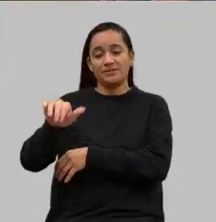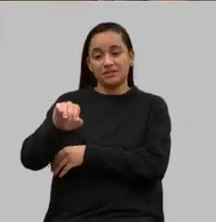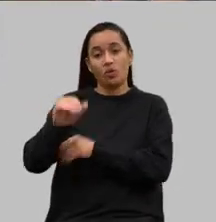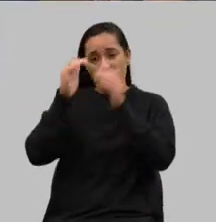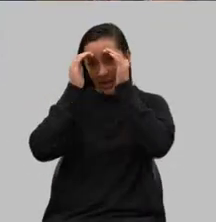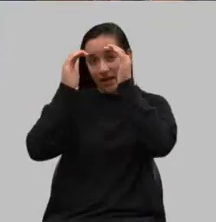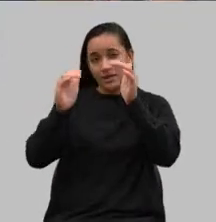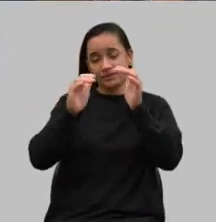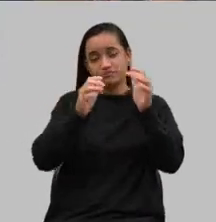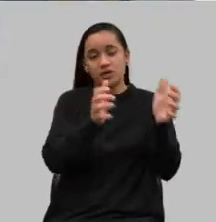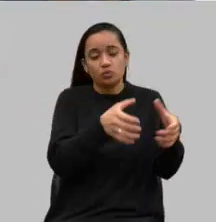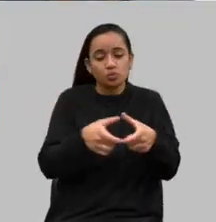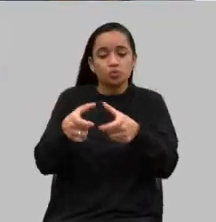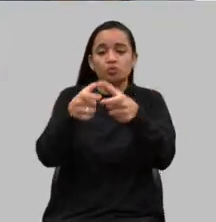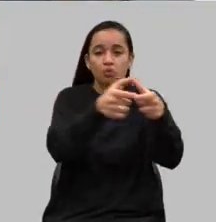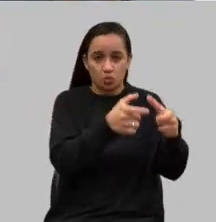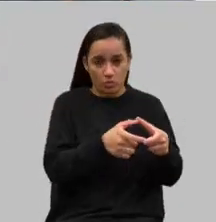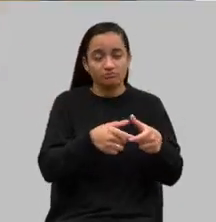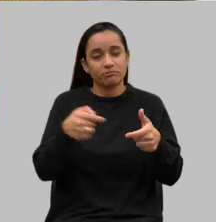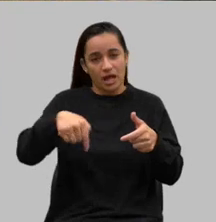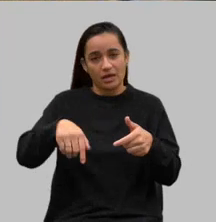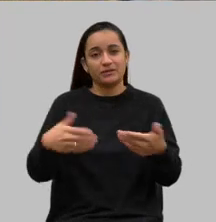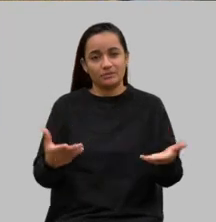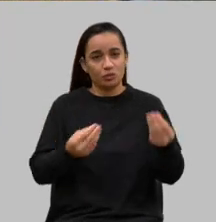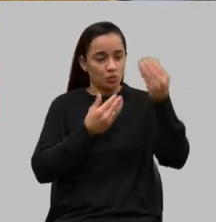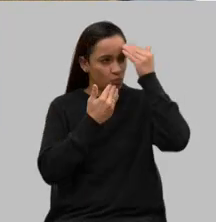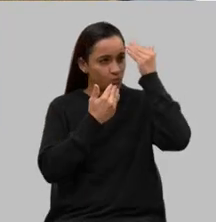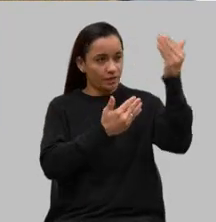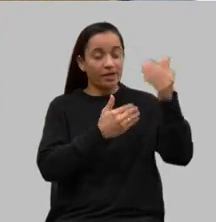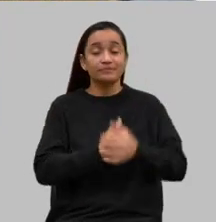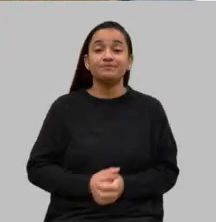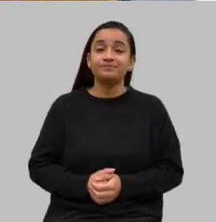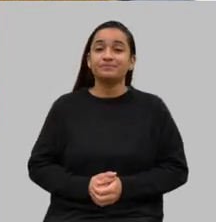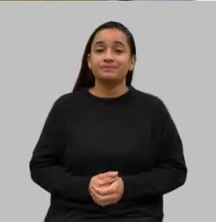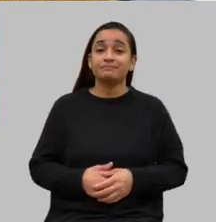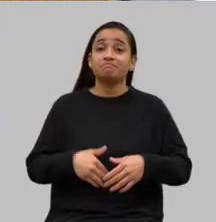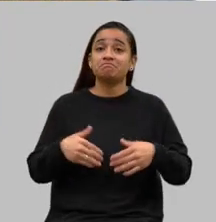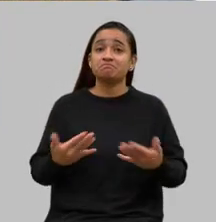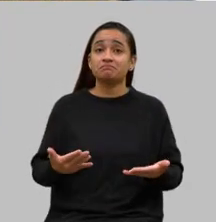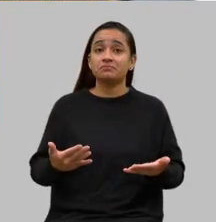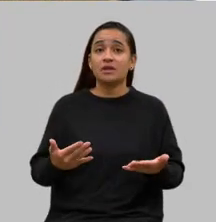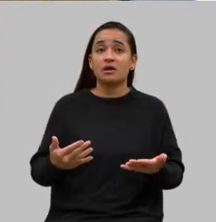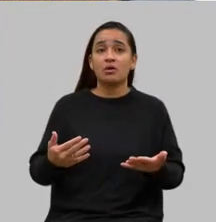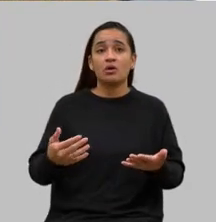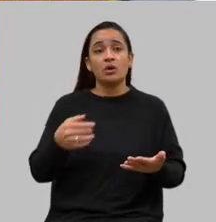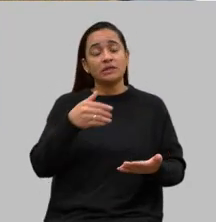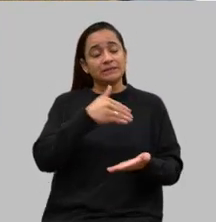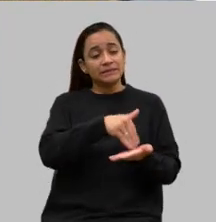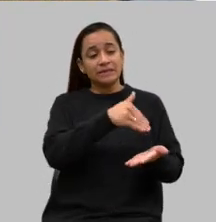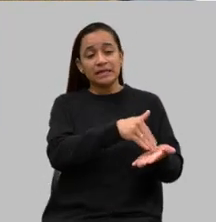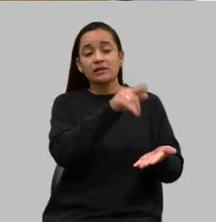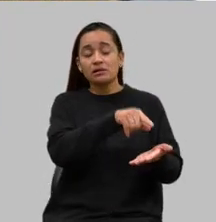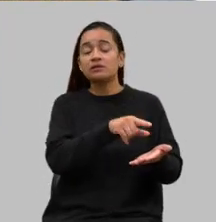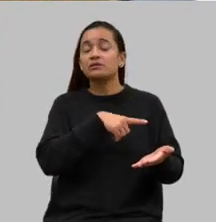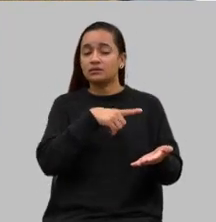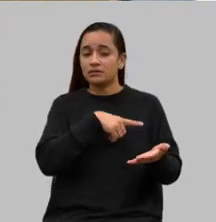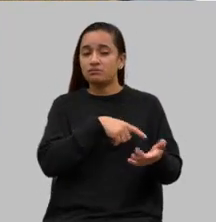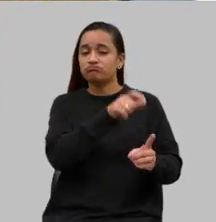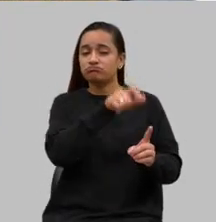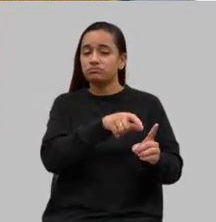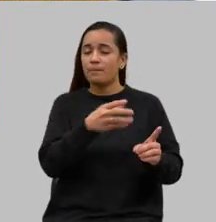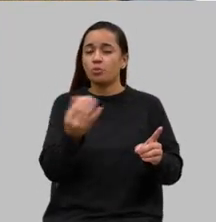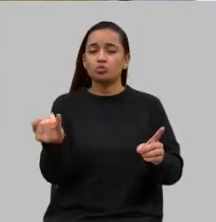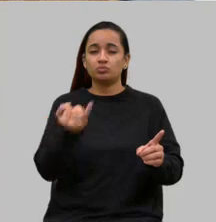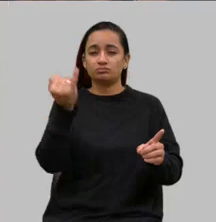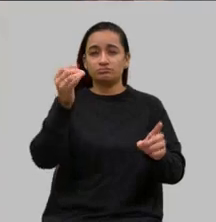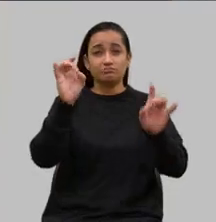na casa então muito obrigada obrig eh secretária eu fi muito específica na denúncia eh e eu não fui